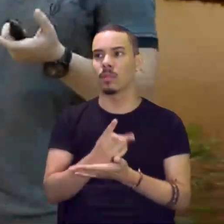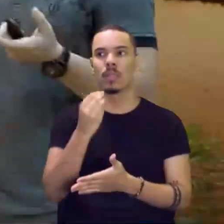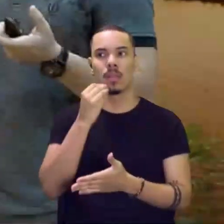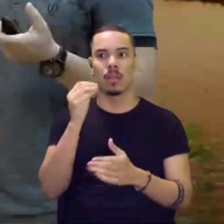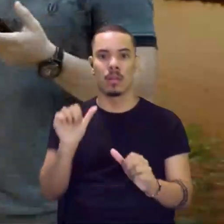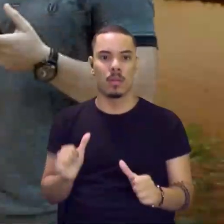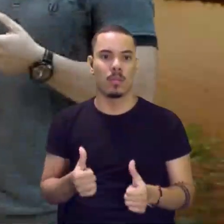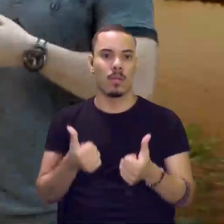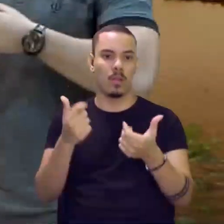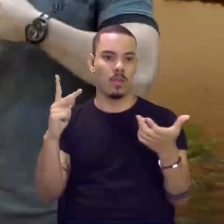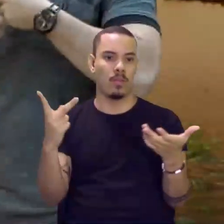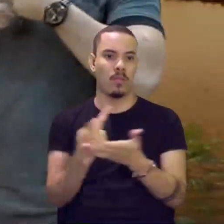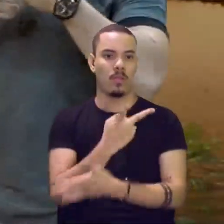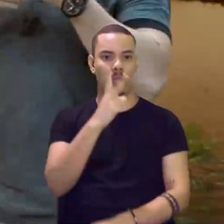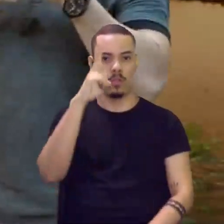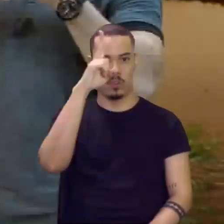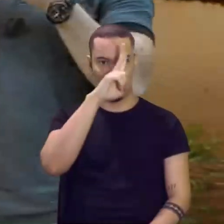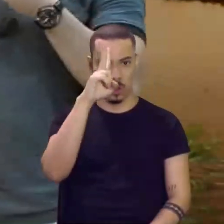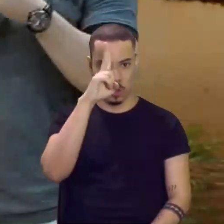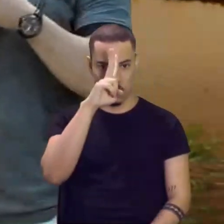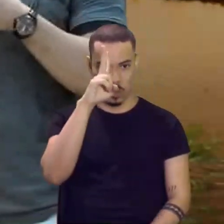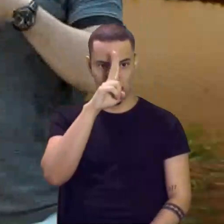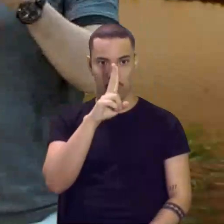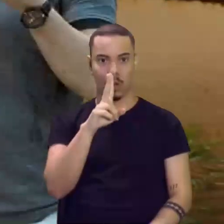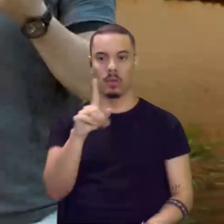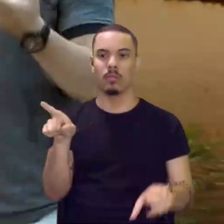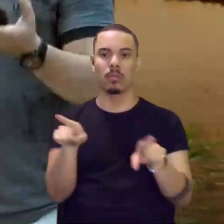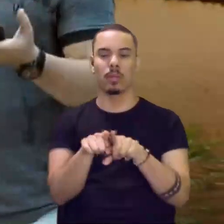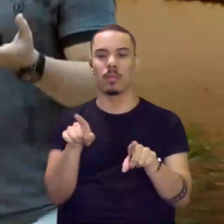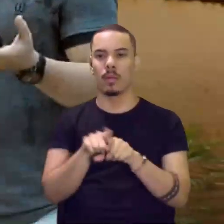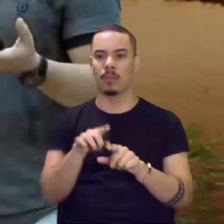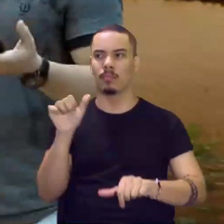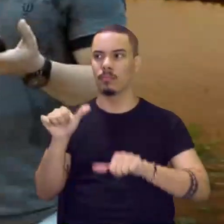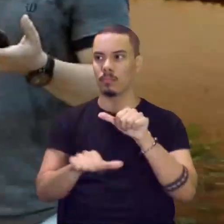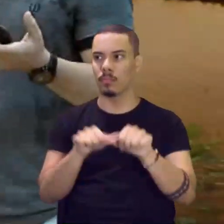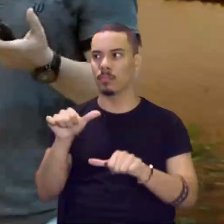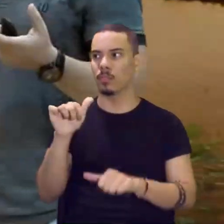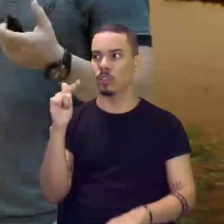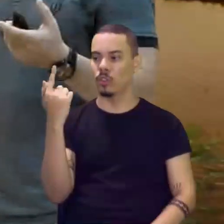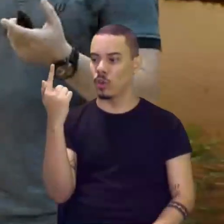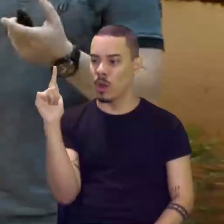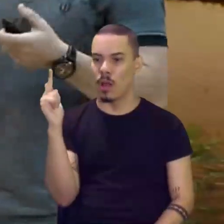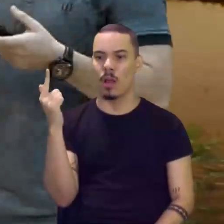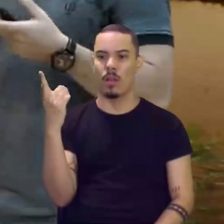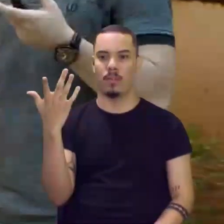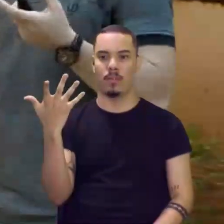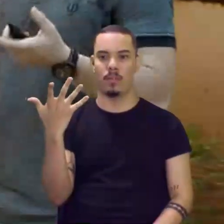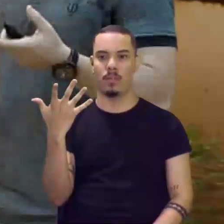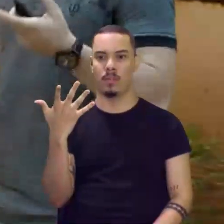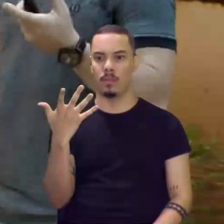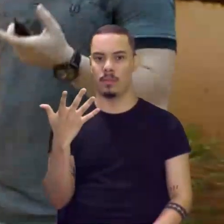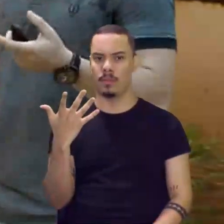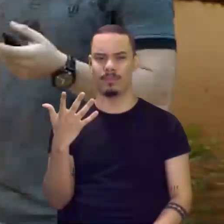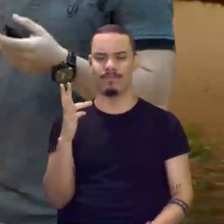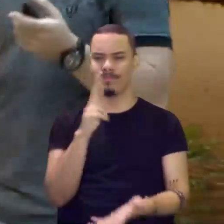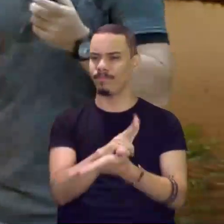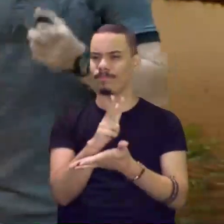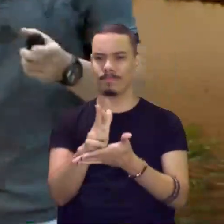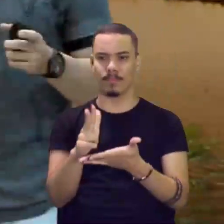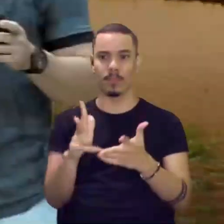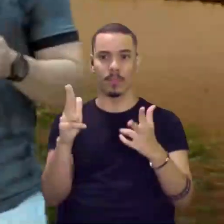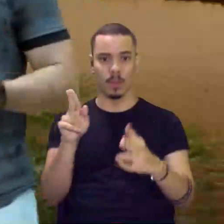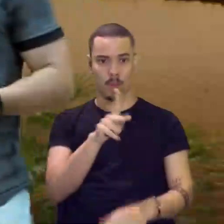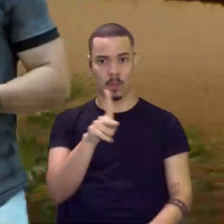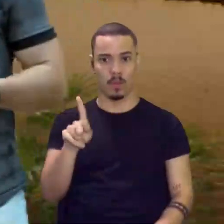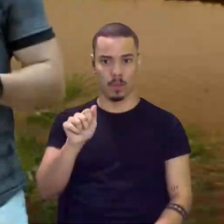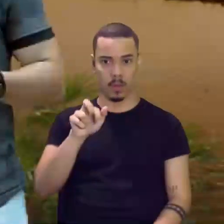fato histórico, com cada, vamos colocar, transformações geográficas. Como políticas. Muito bem, como o professor Ari